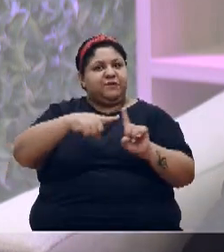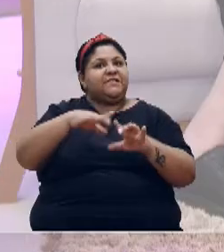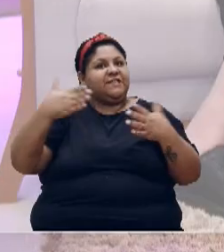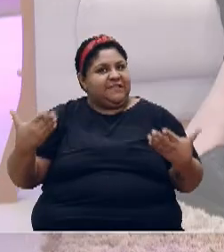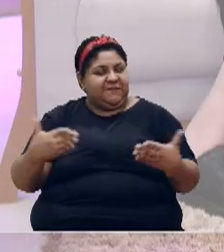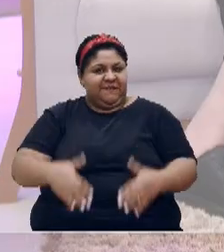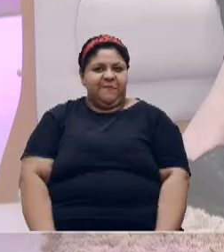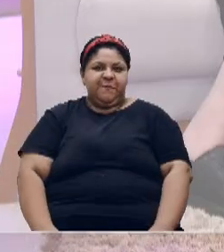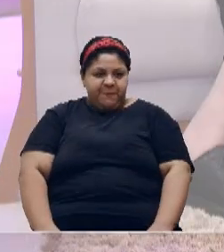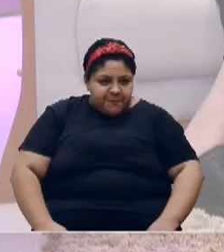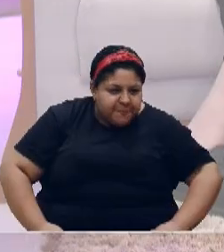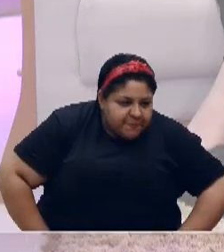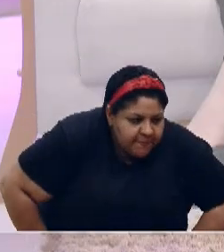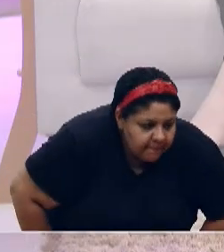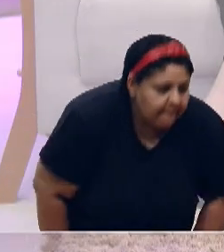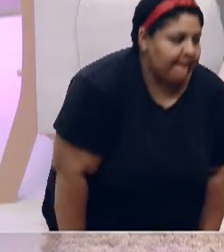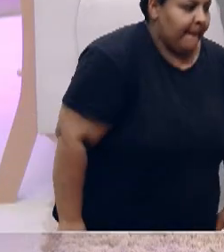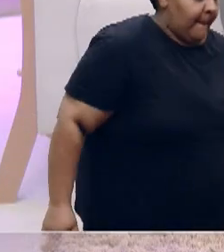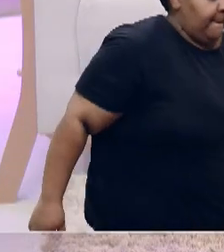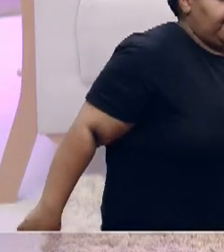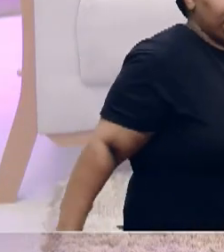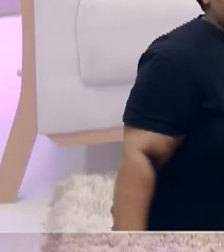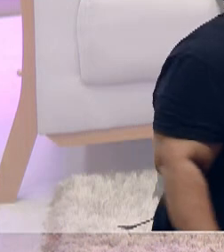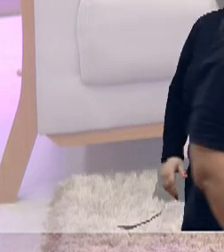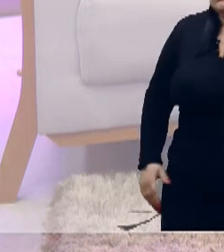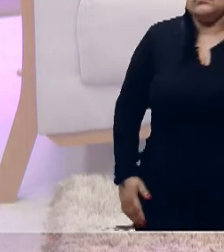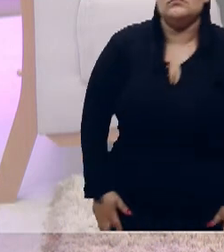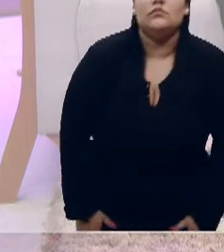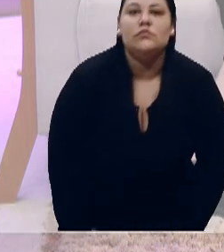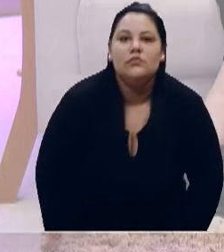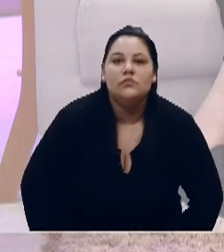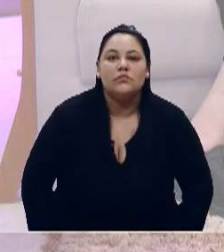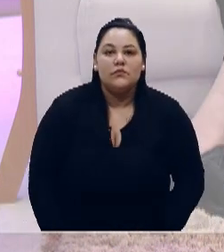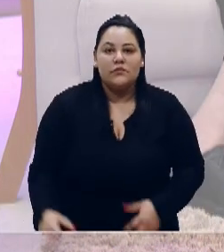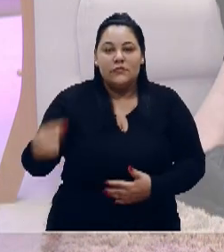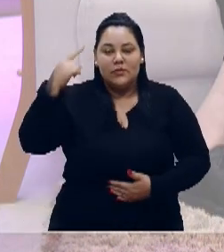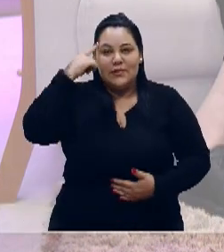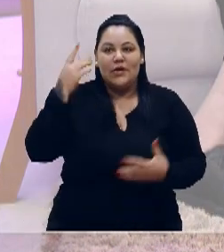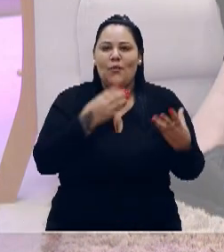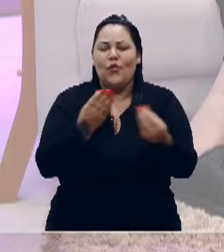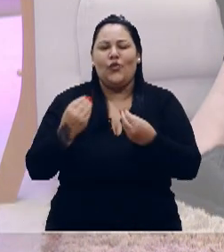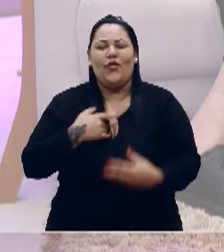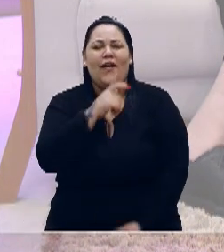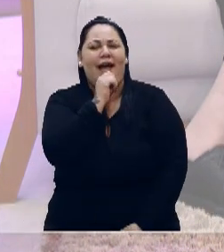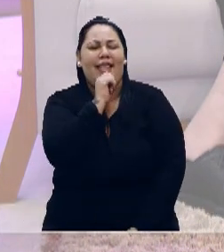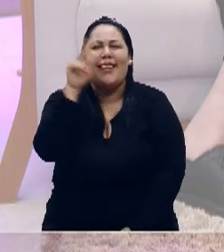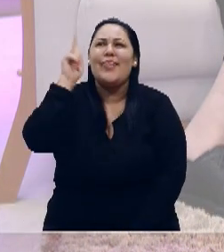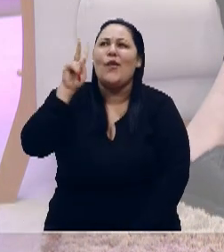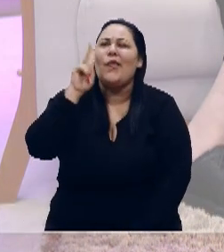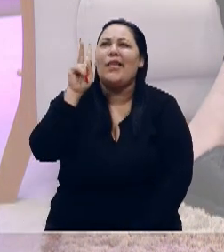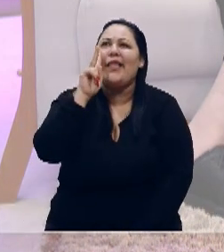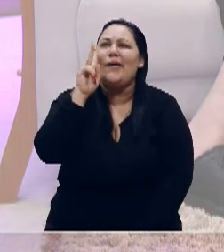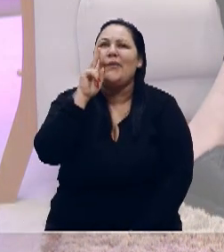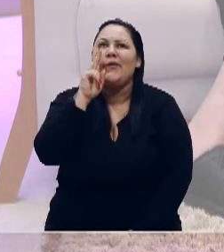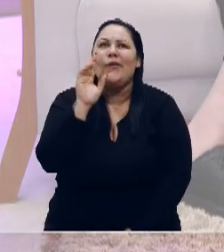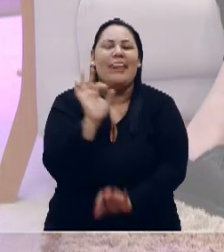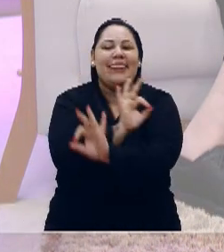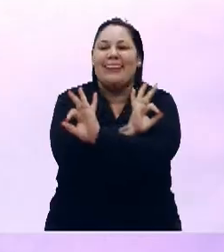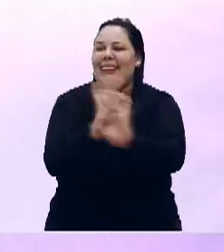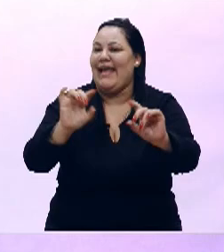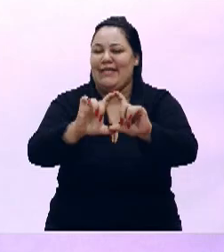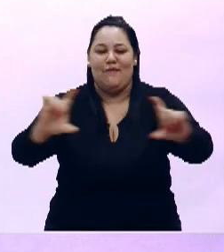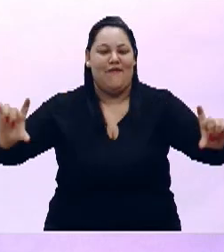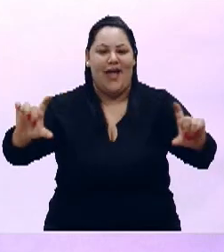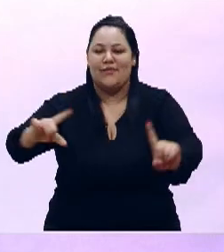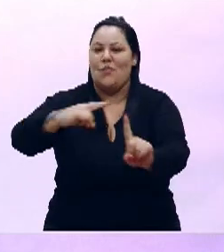Então, eu pensei muito nas positivas e eu não lembro de nenhuma frase positiva. Talvez porque eu estava